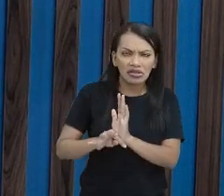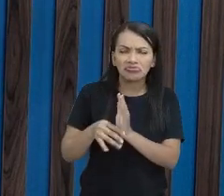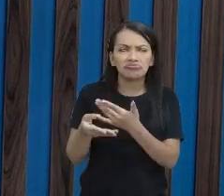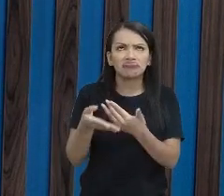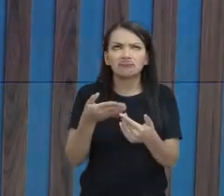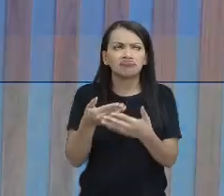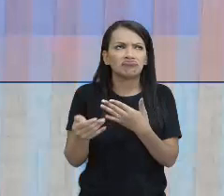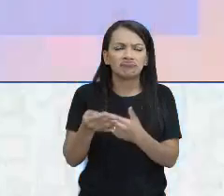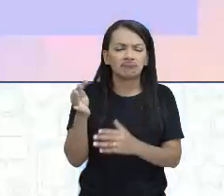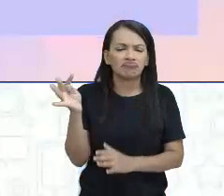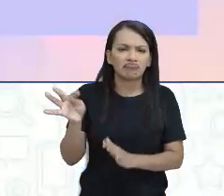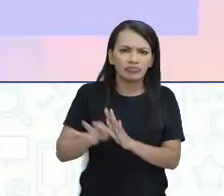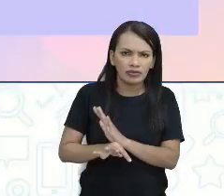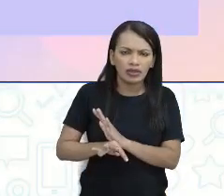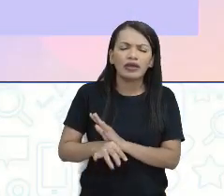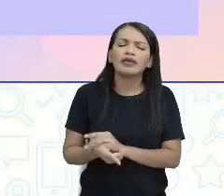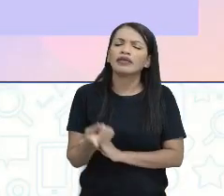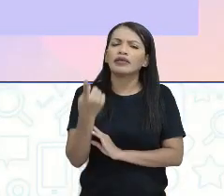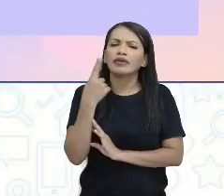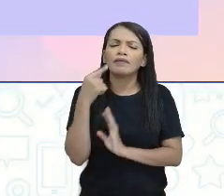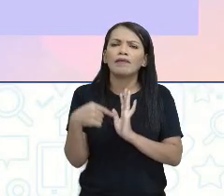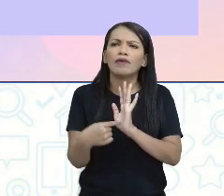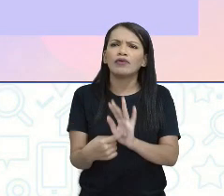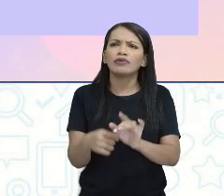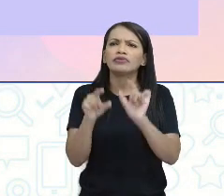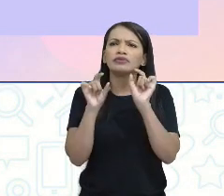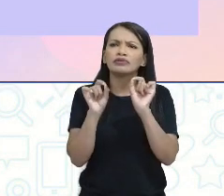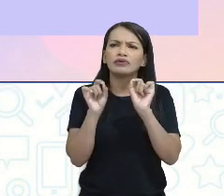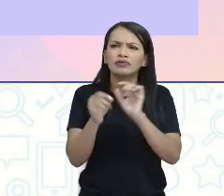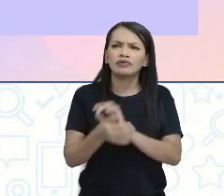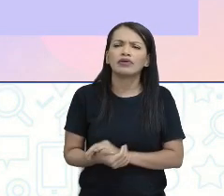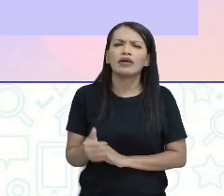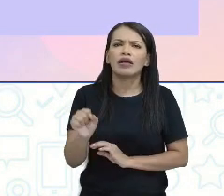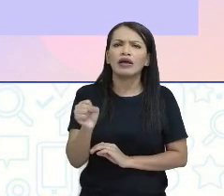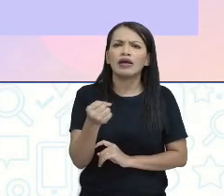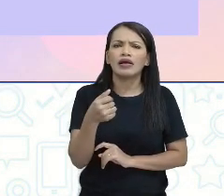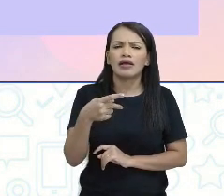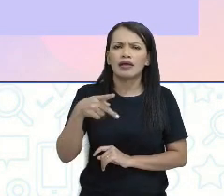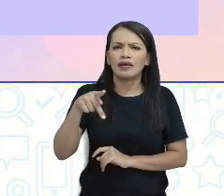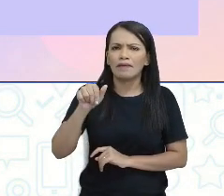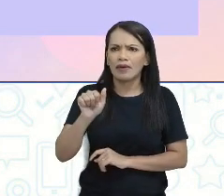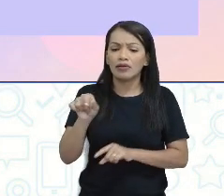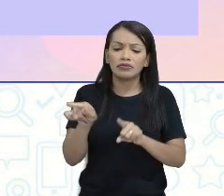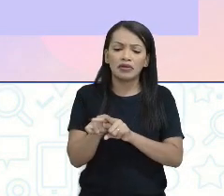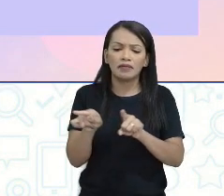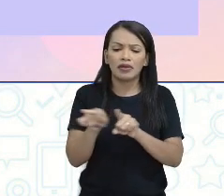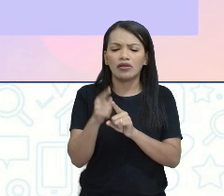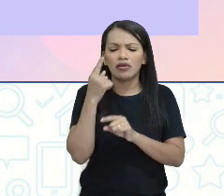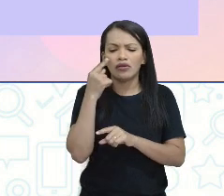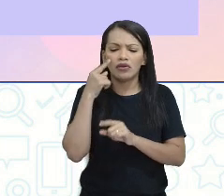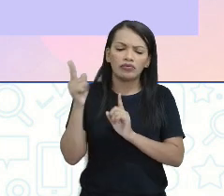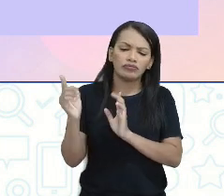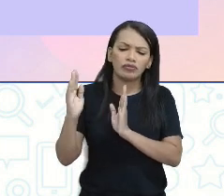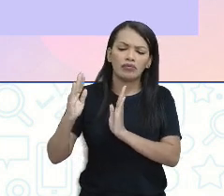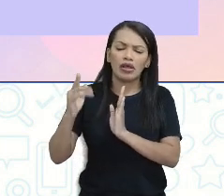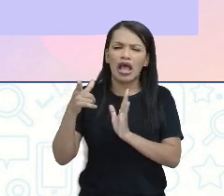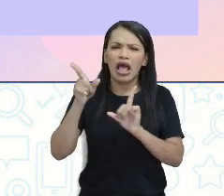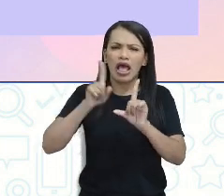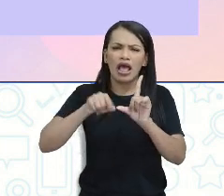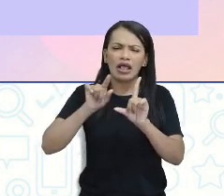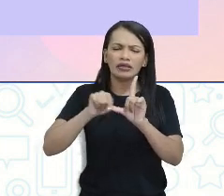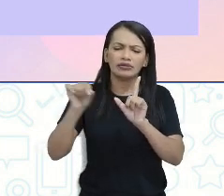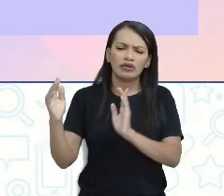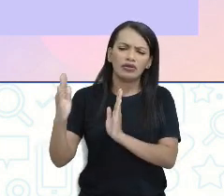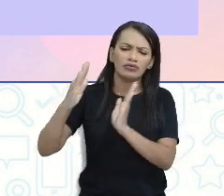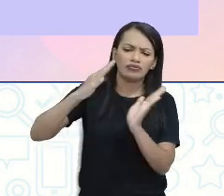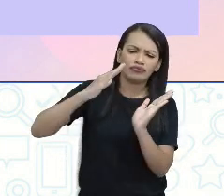que é indicado com aspas, poderia ser com o itálico também, e com a menção à autoria. Então, lembrando